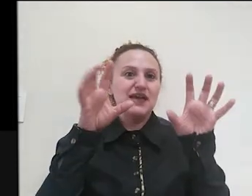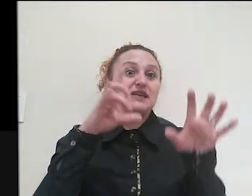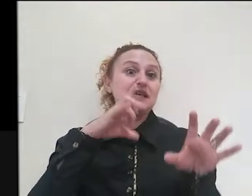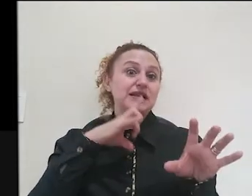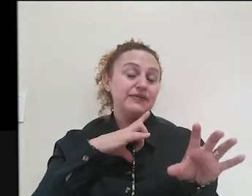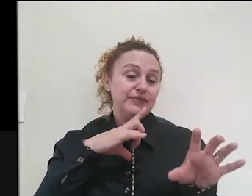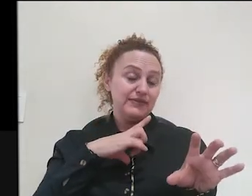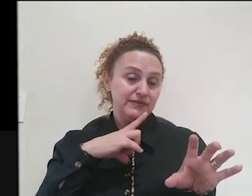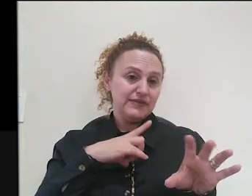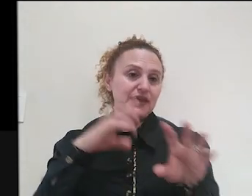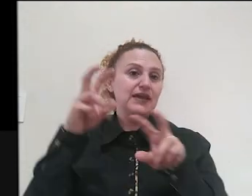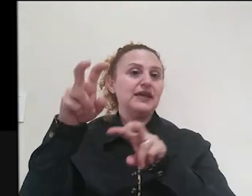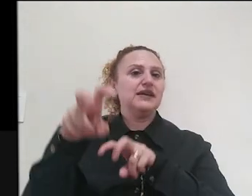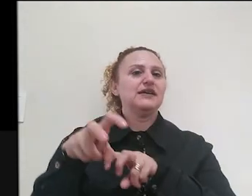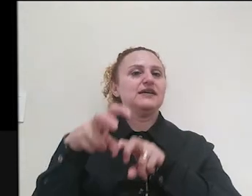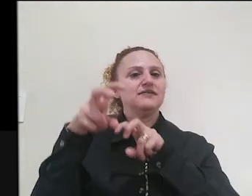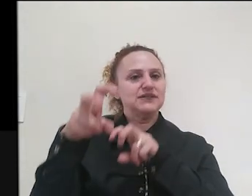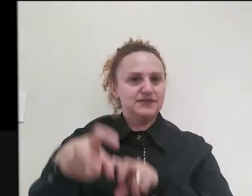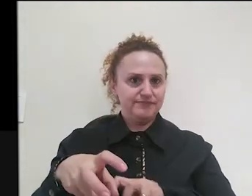em pessoas que trabalham para si.